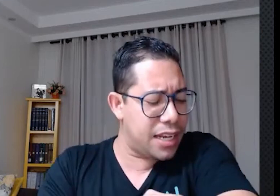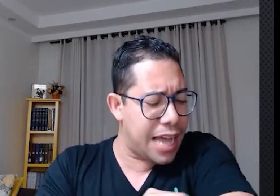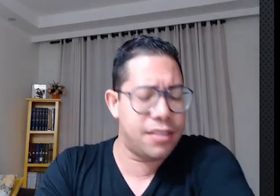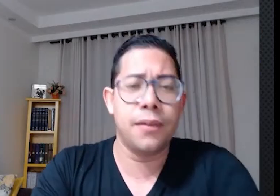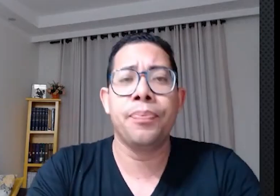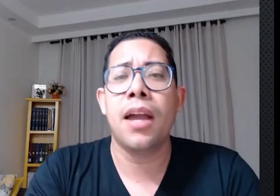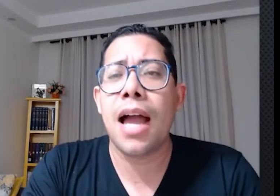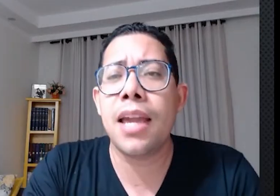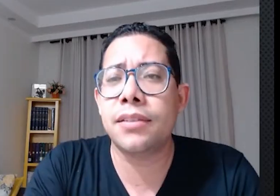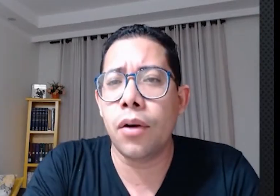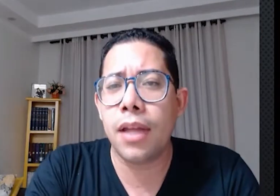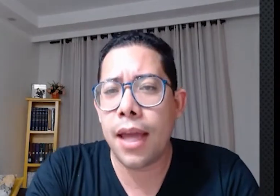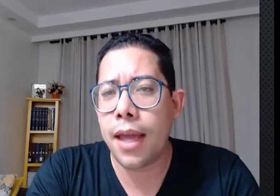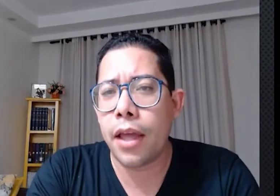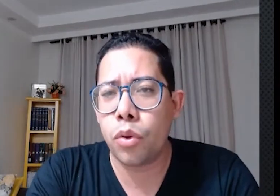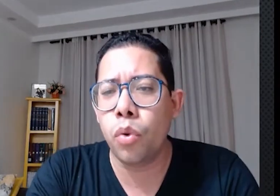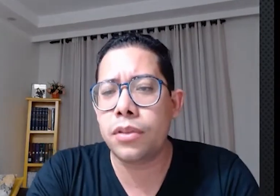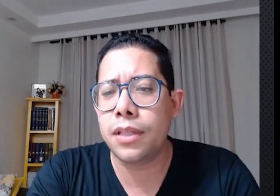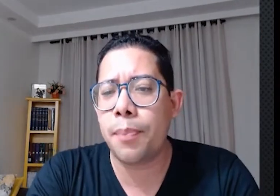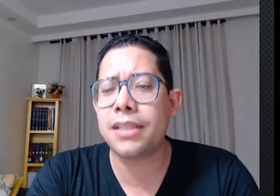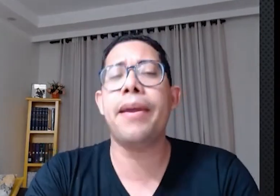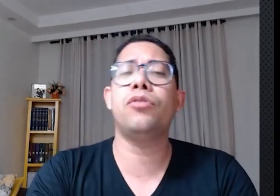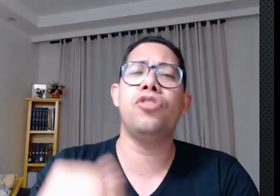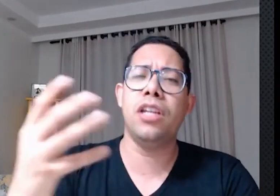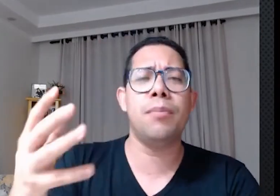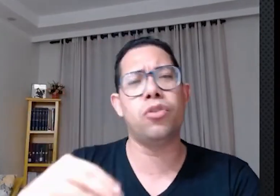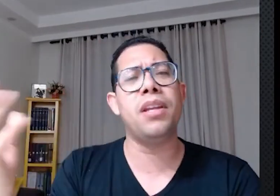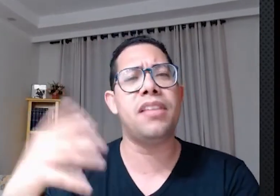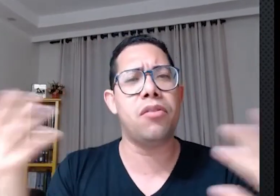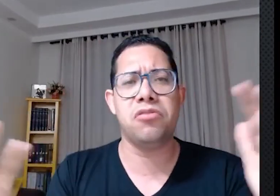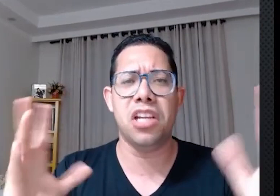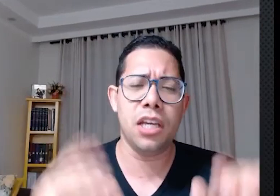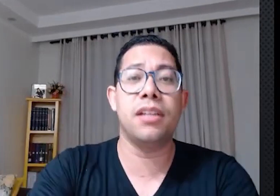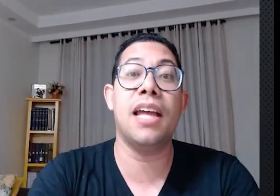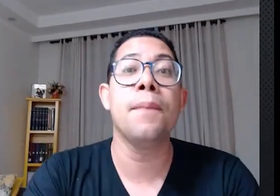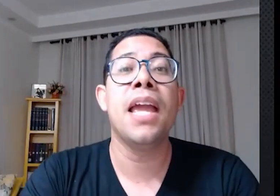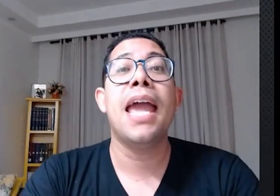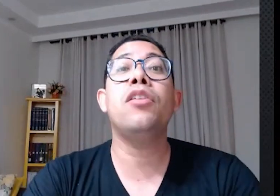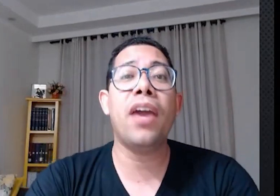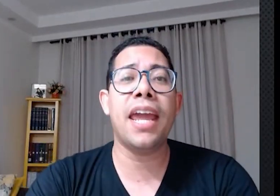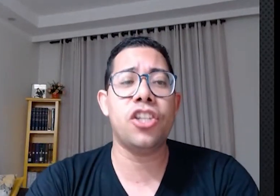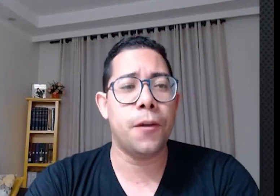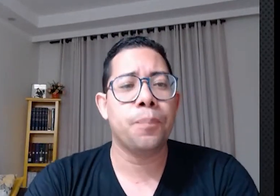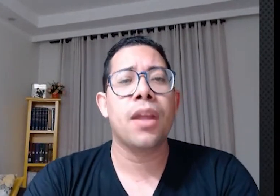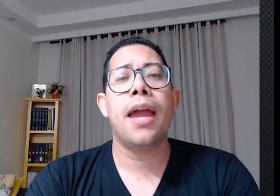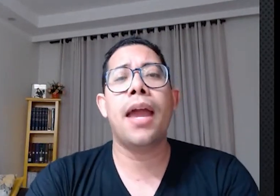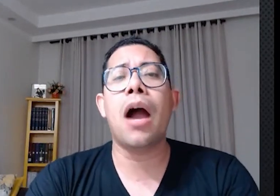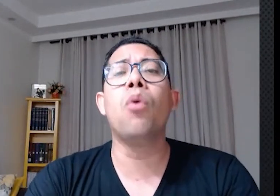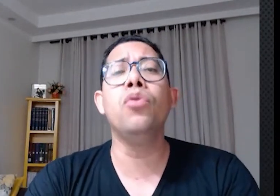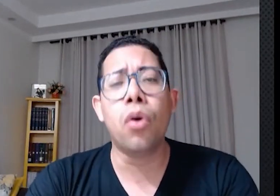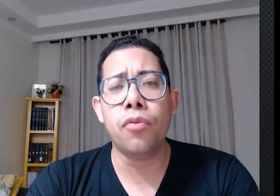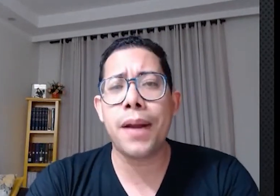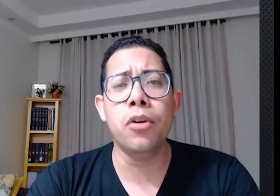muitas realidades, a questão do departamento de Libras ou Ministério de Libras, né, é diferente.